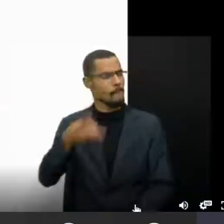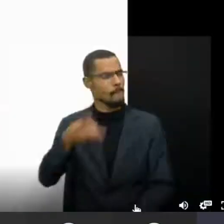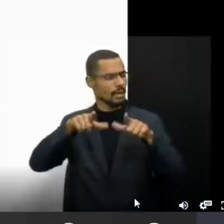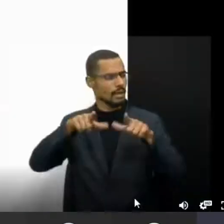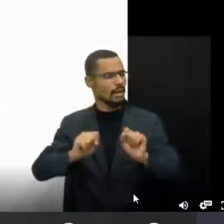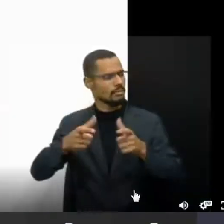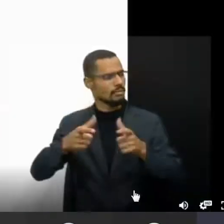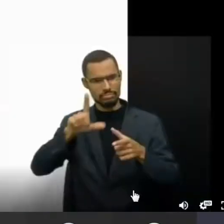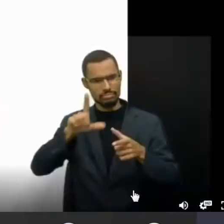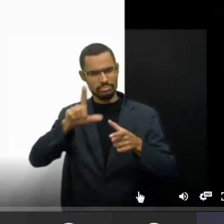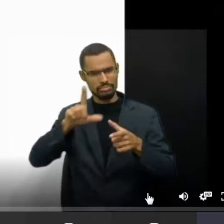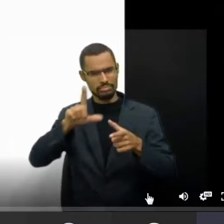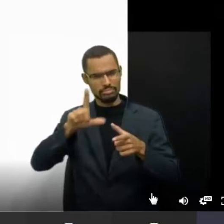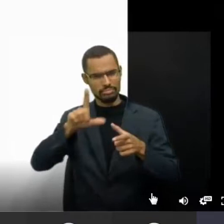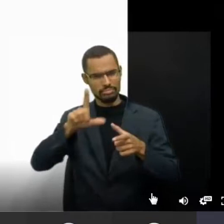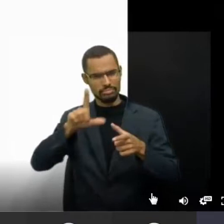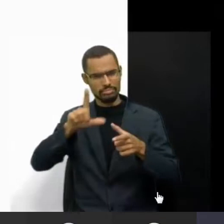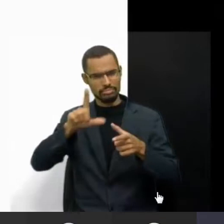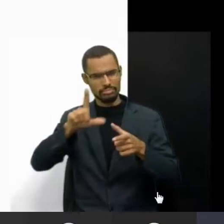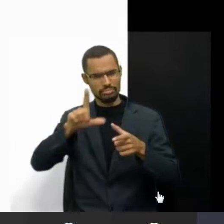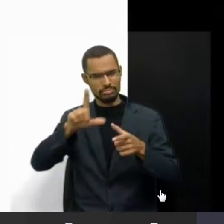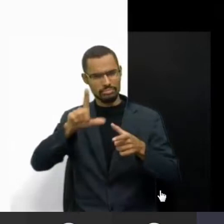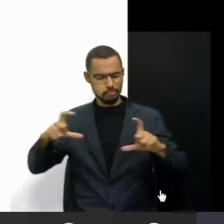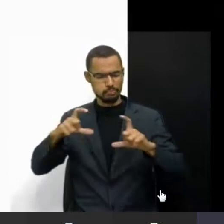um aumento, então,